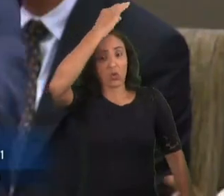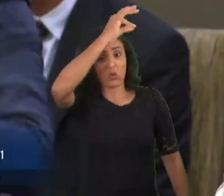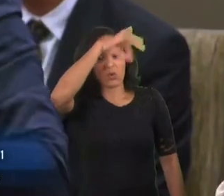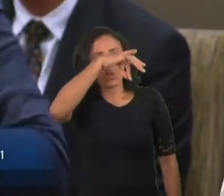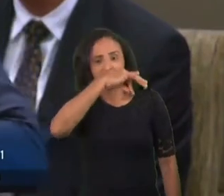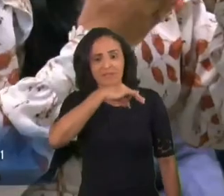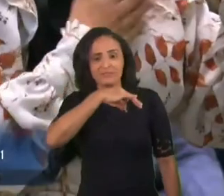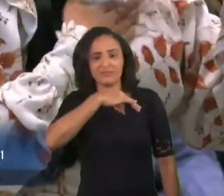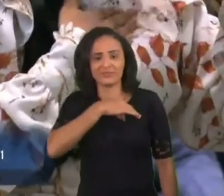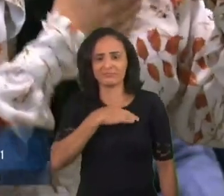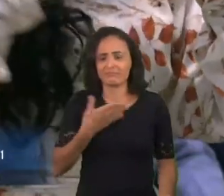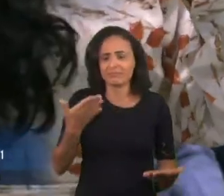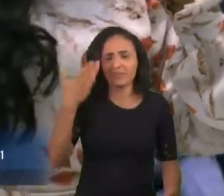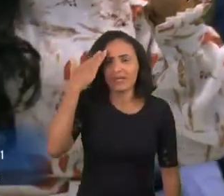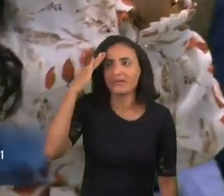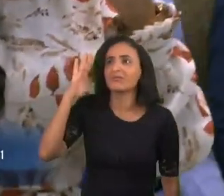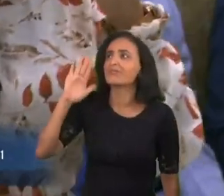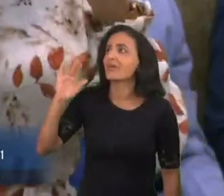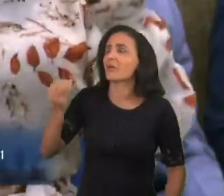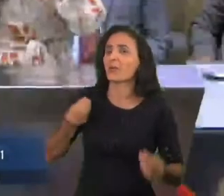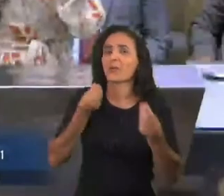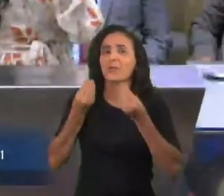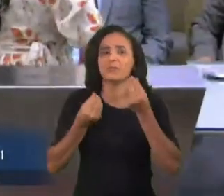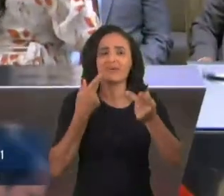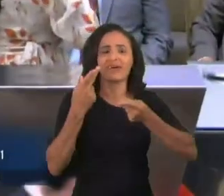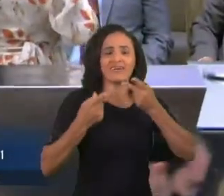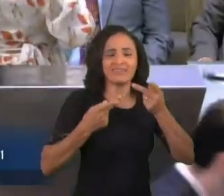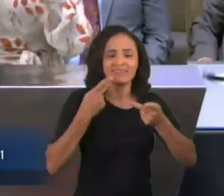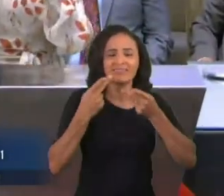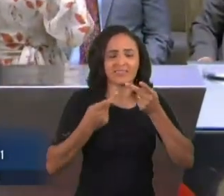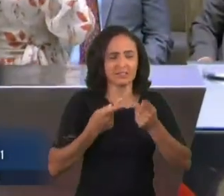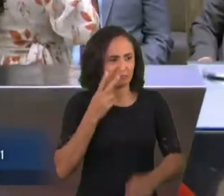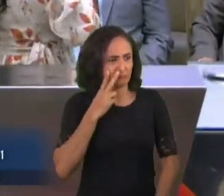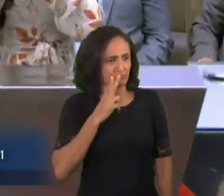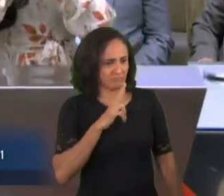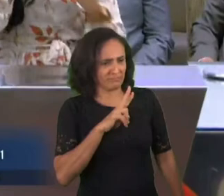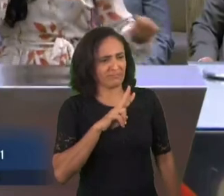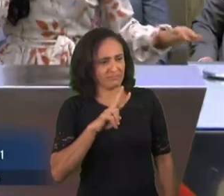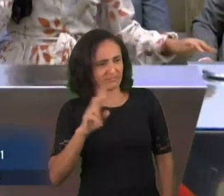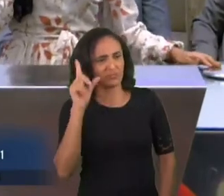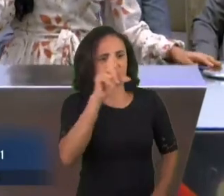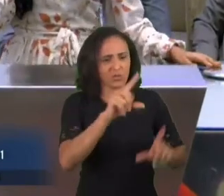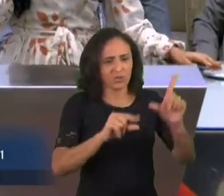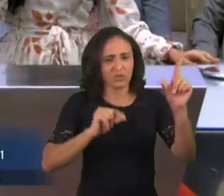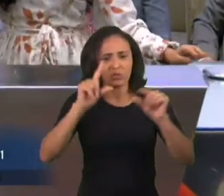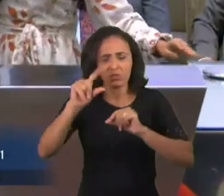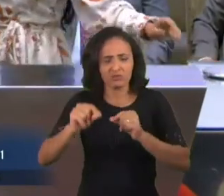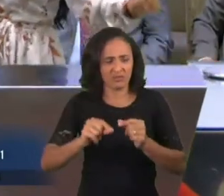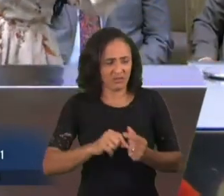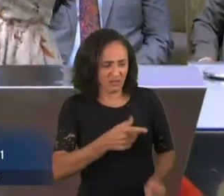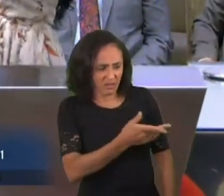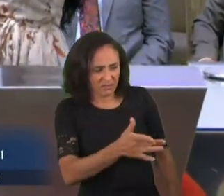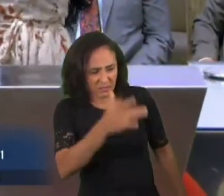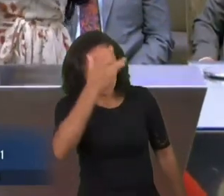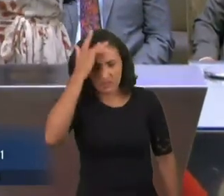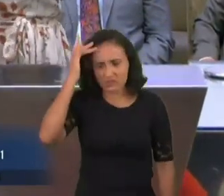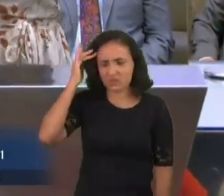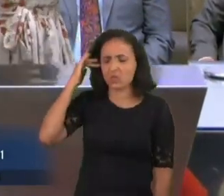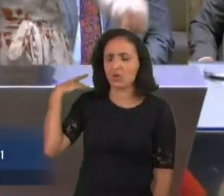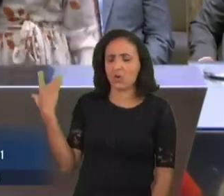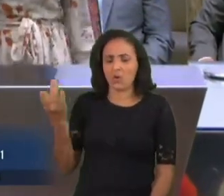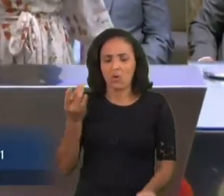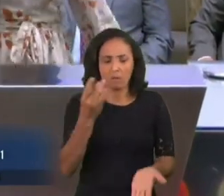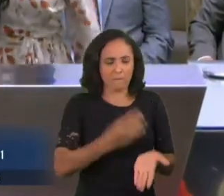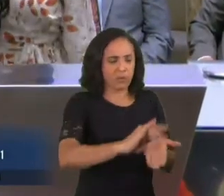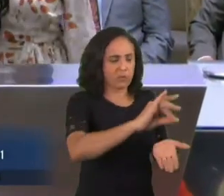cima. Eu não sei dizer, mas sei que já estou vendo os inimigos outros se matando.